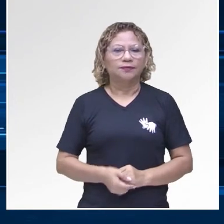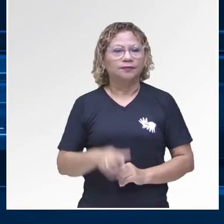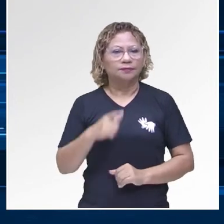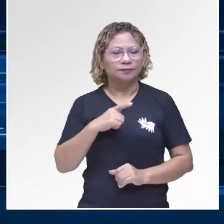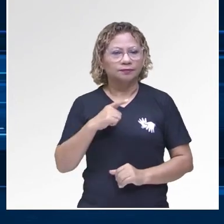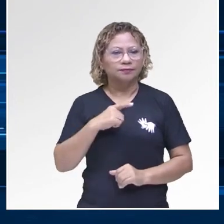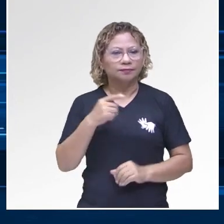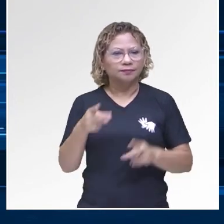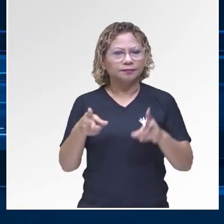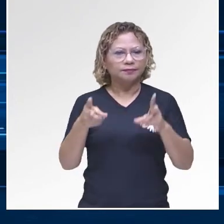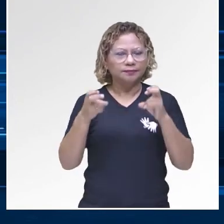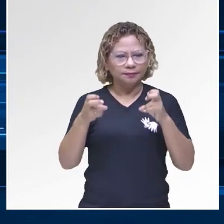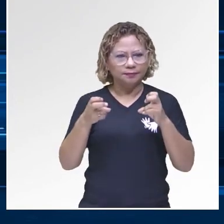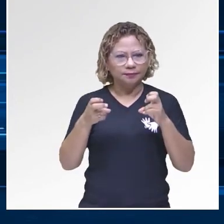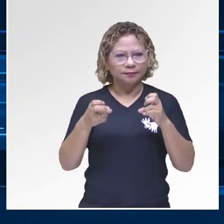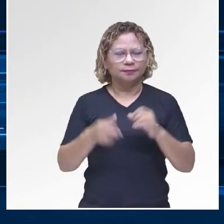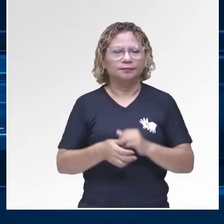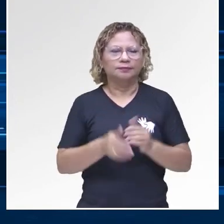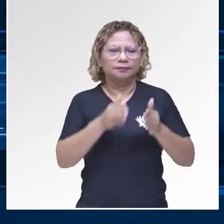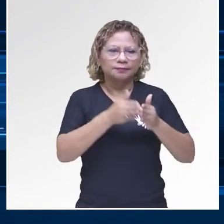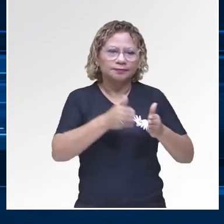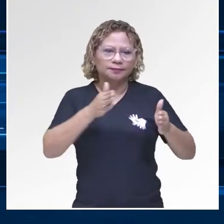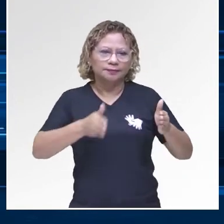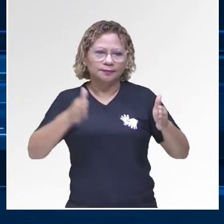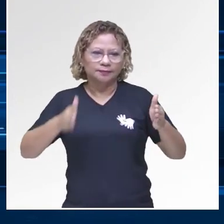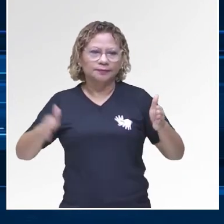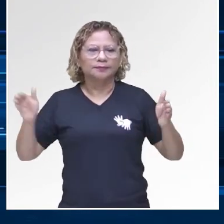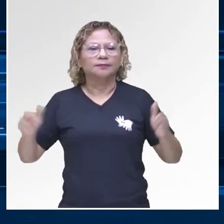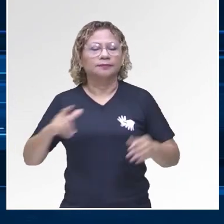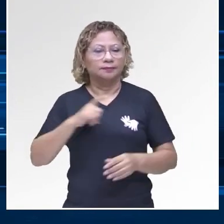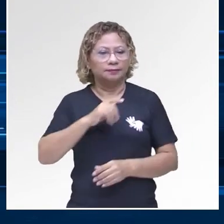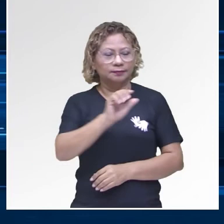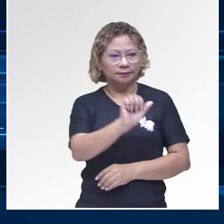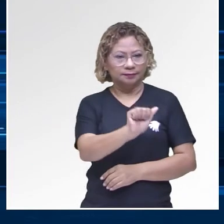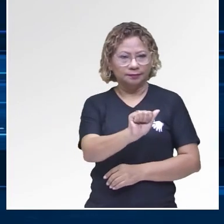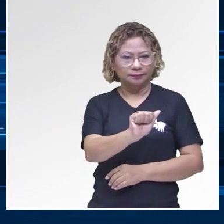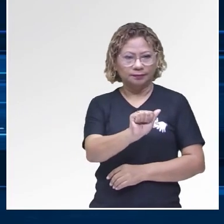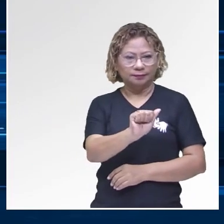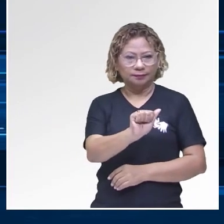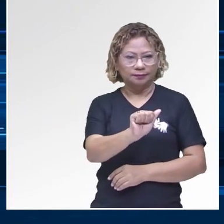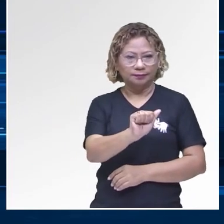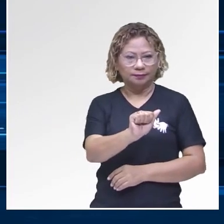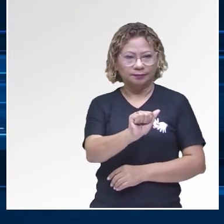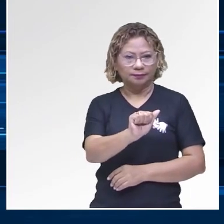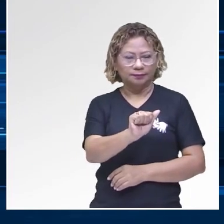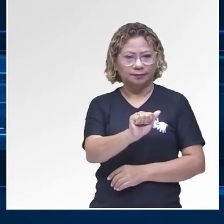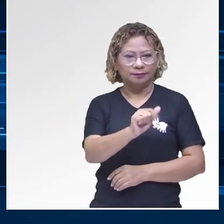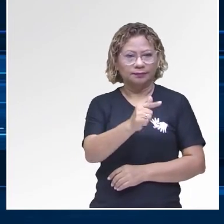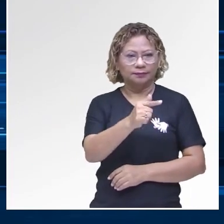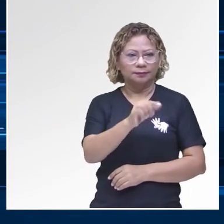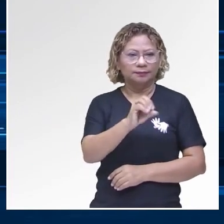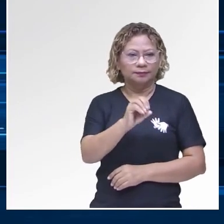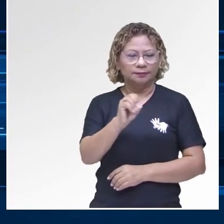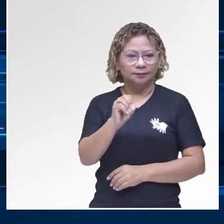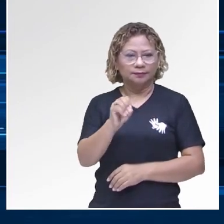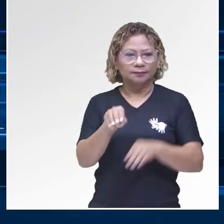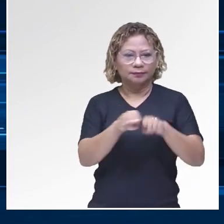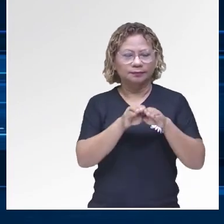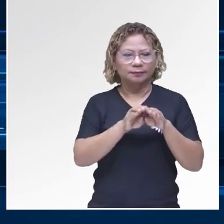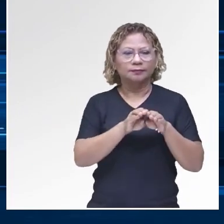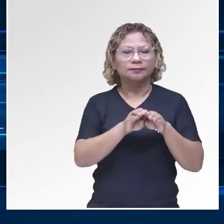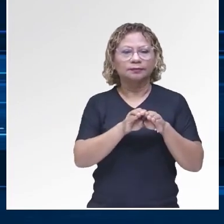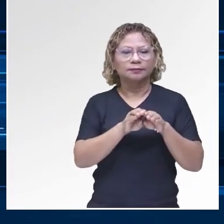A700, A índice 700 igual a 3, né? 700 menos 1, 699, que multiplica 4.